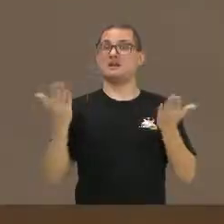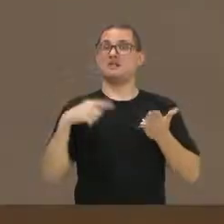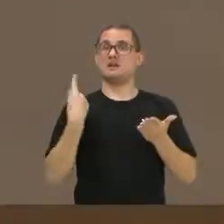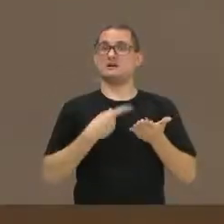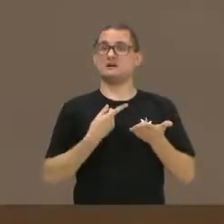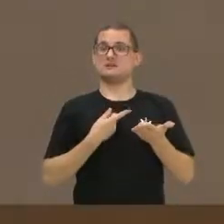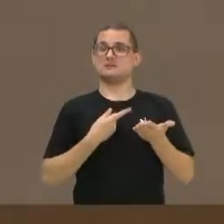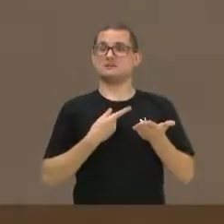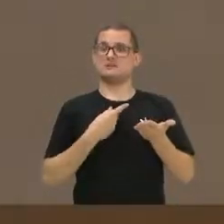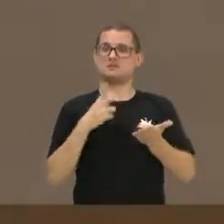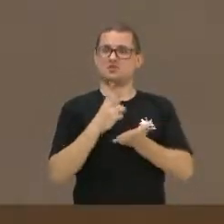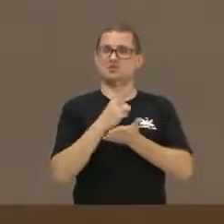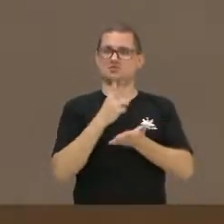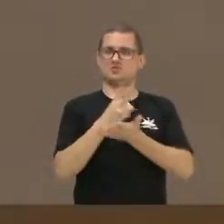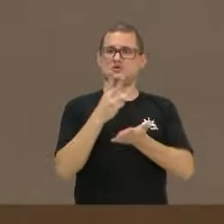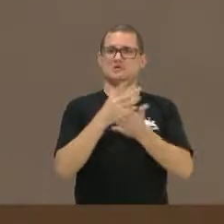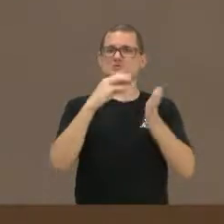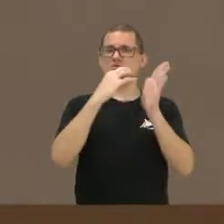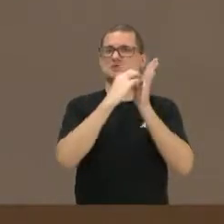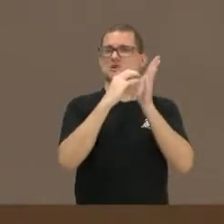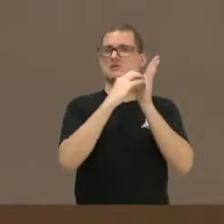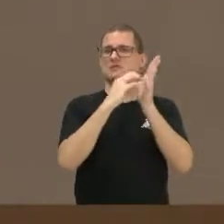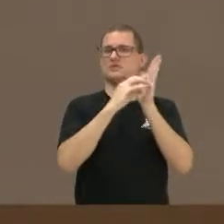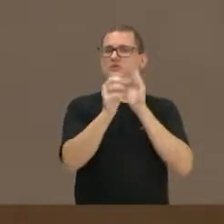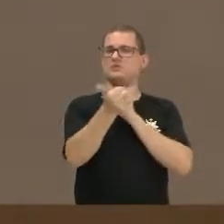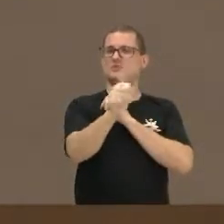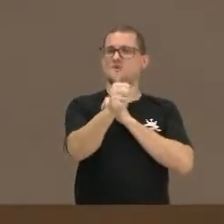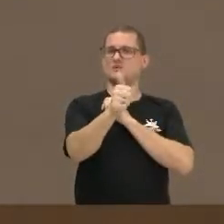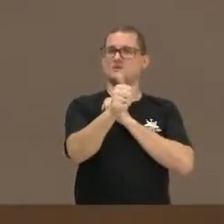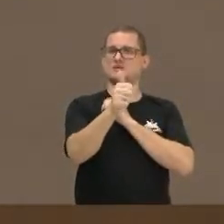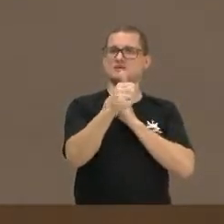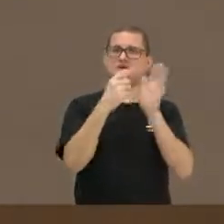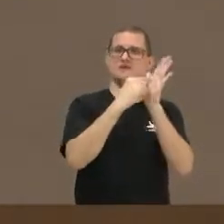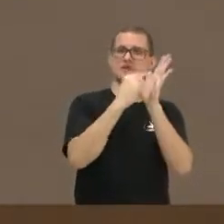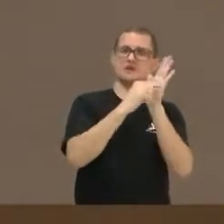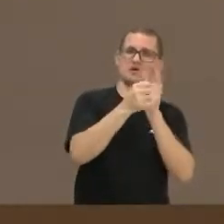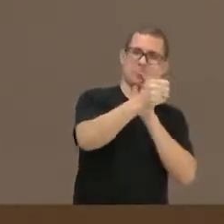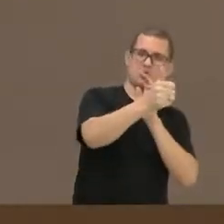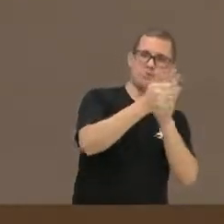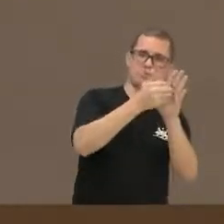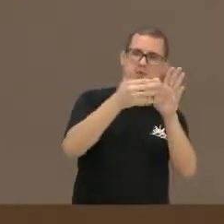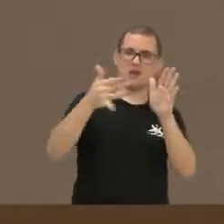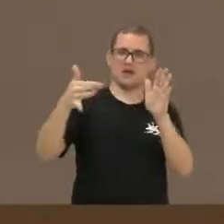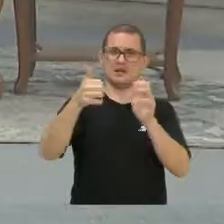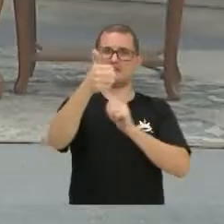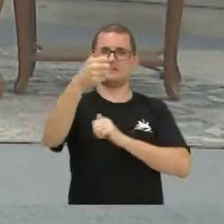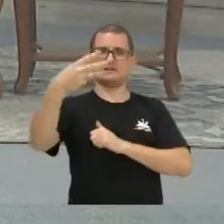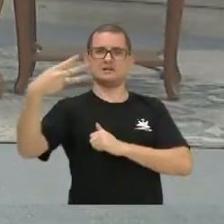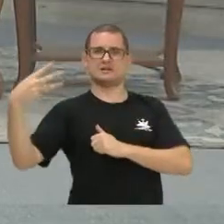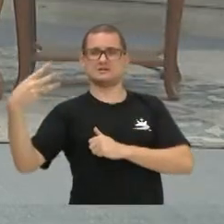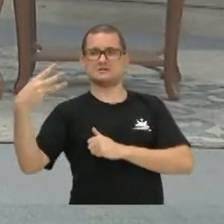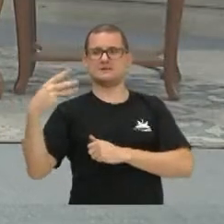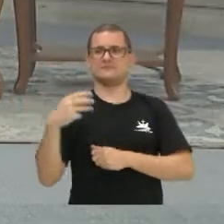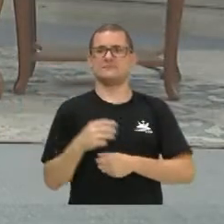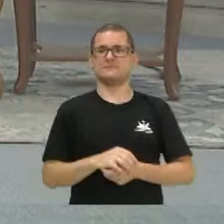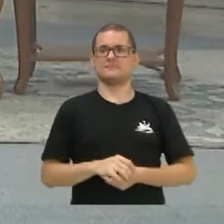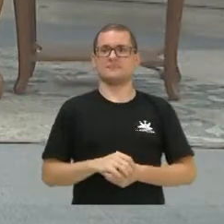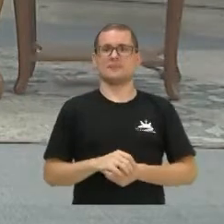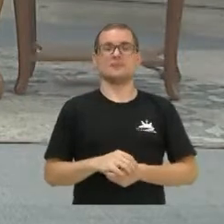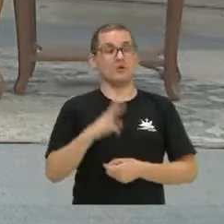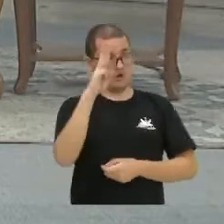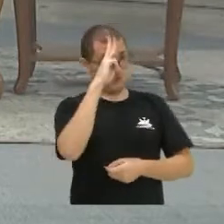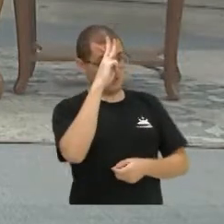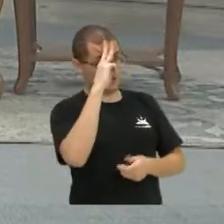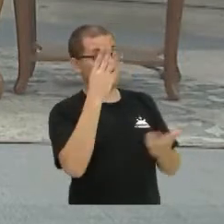ponto e aí temos 11 uma 13 que eu gostaria são as duas testemunhas william você